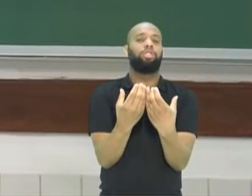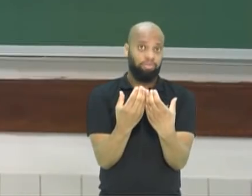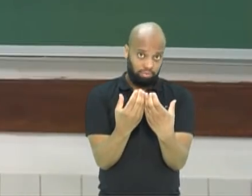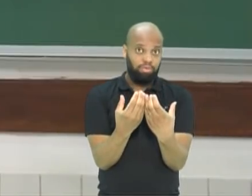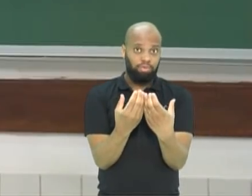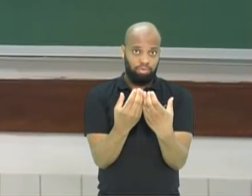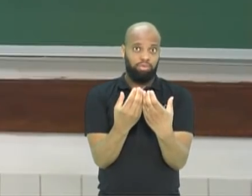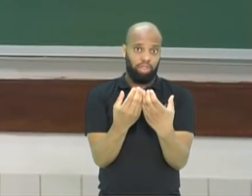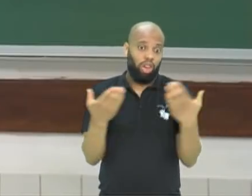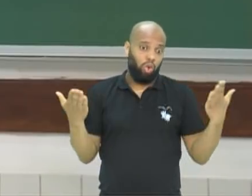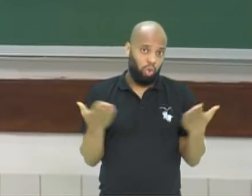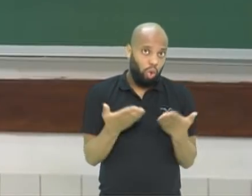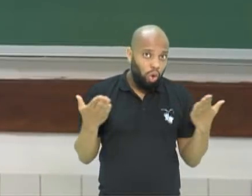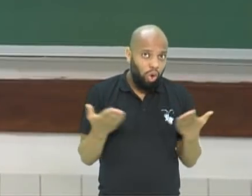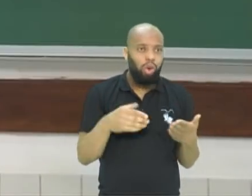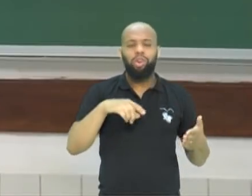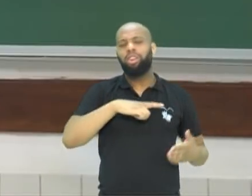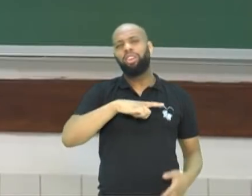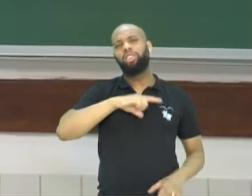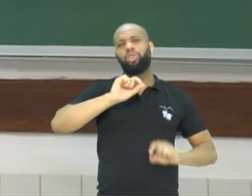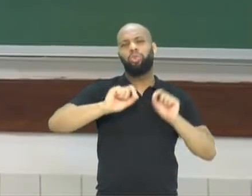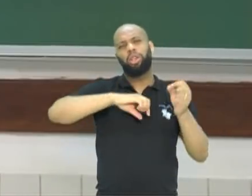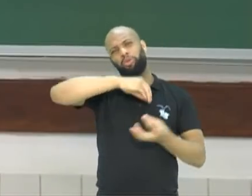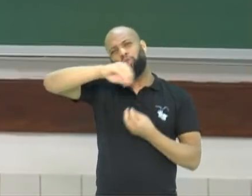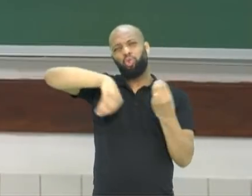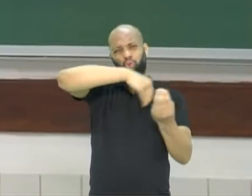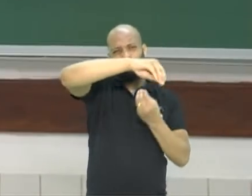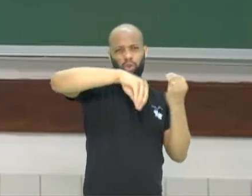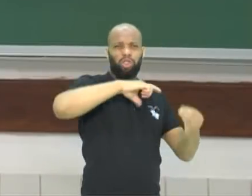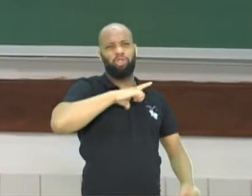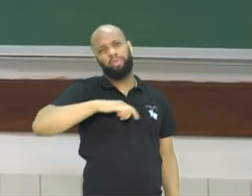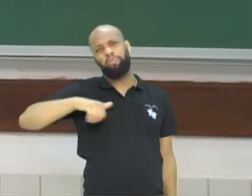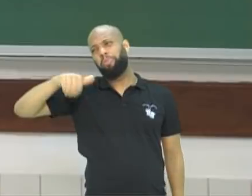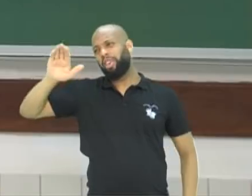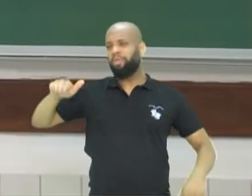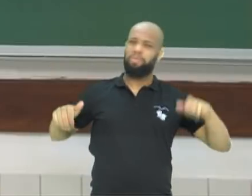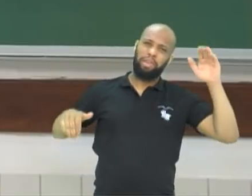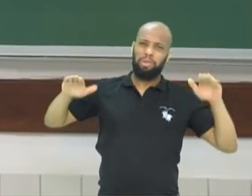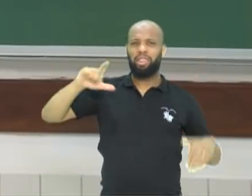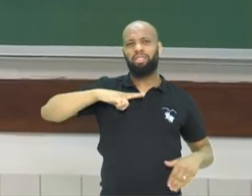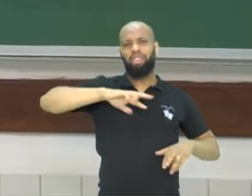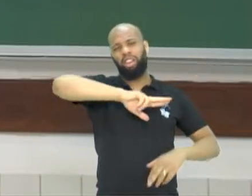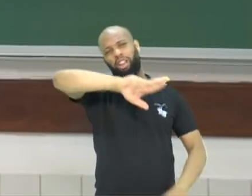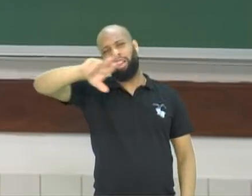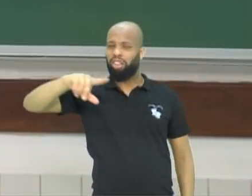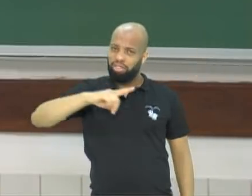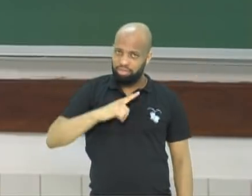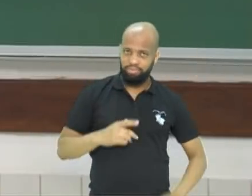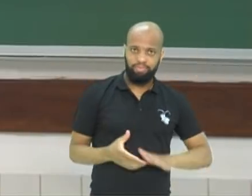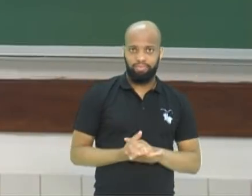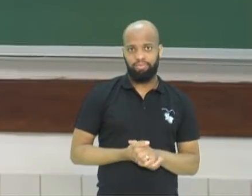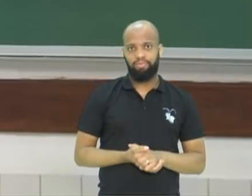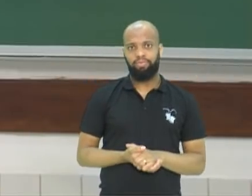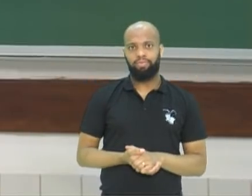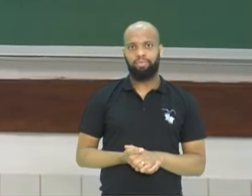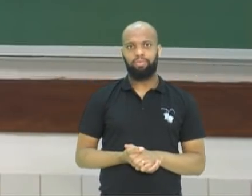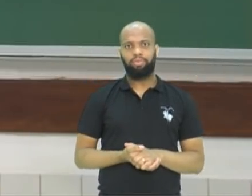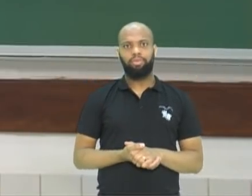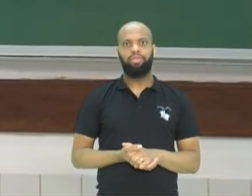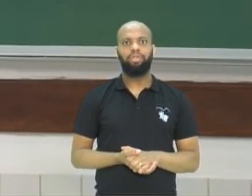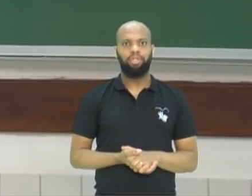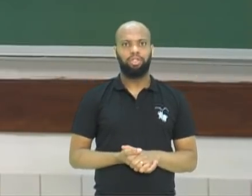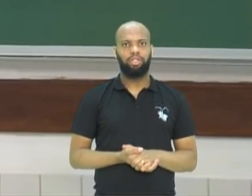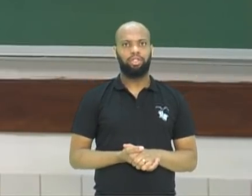como foi feita essa nos dias de hoje, eu tenho certeza absoluta que nós teríamos assim maior diversidade, né? Eu falo